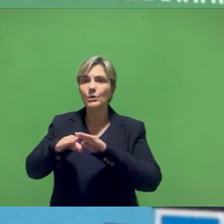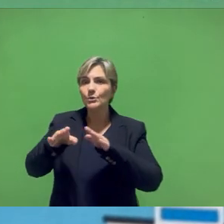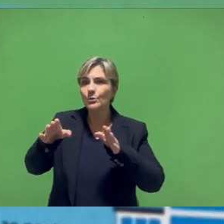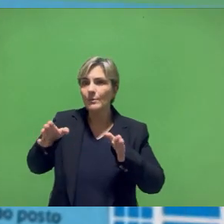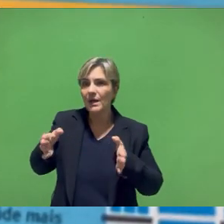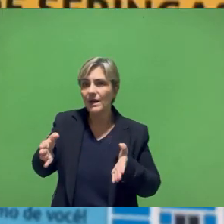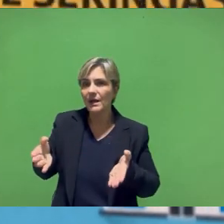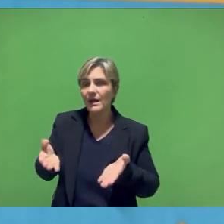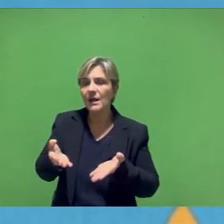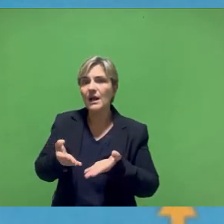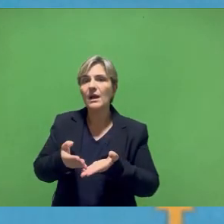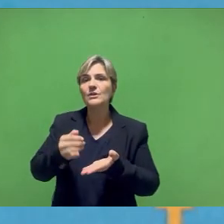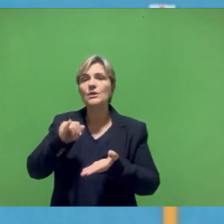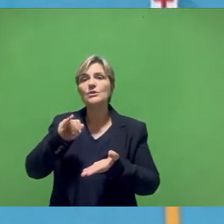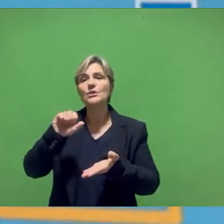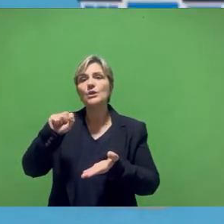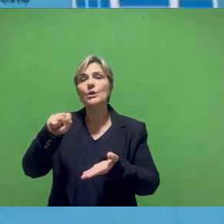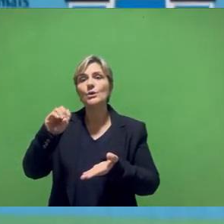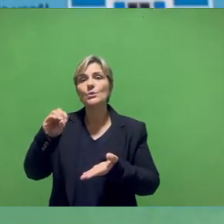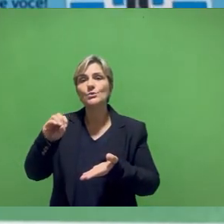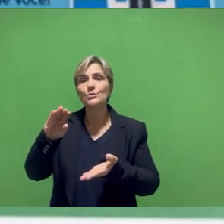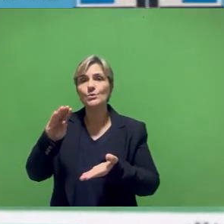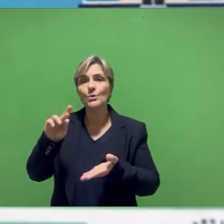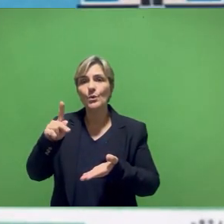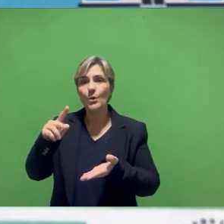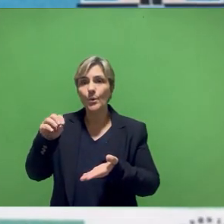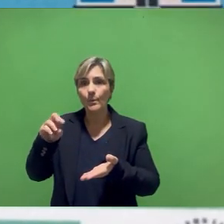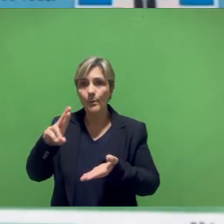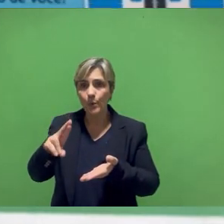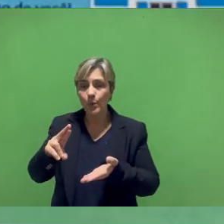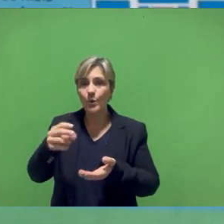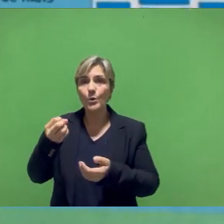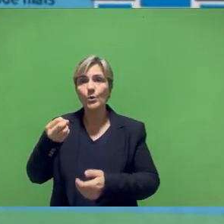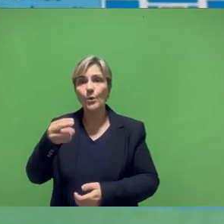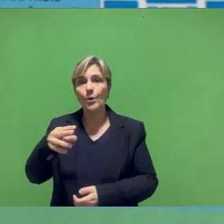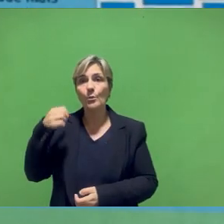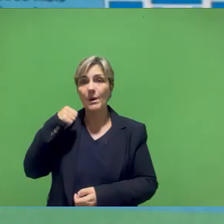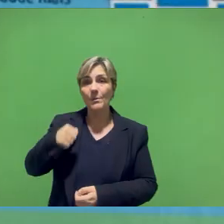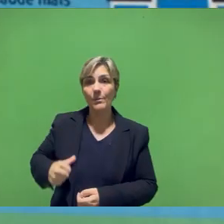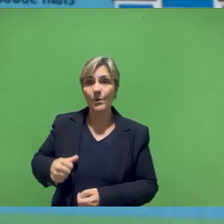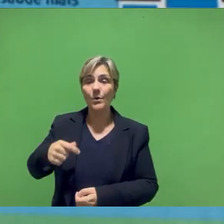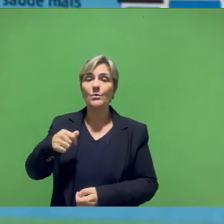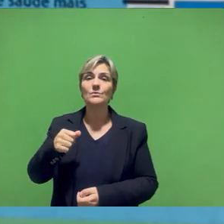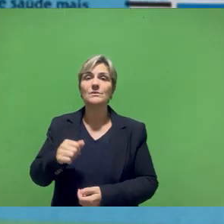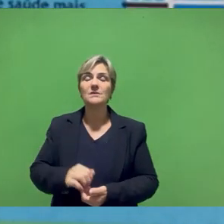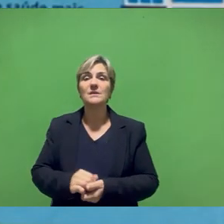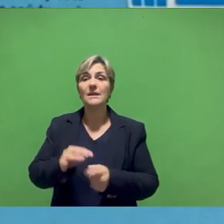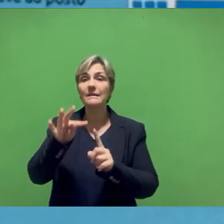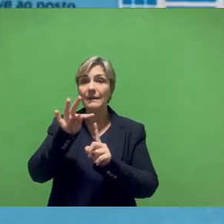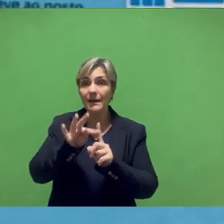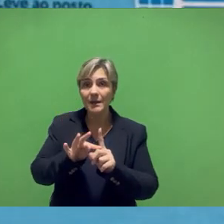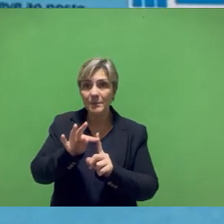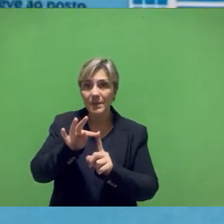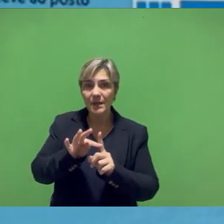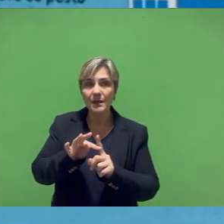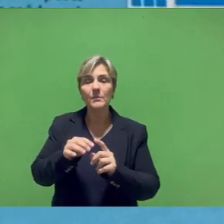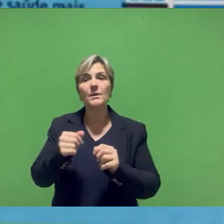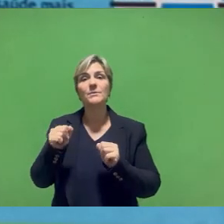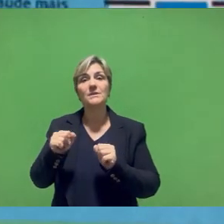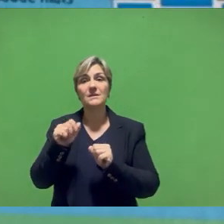ou uma bolsa térmica, porque ela tem que estar protegida do calor. Aí a gente